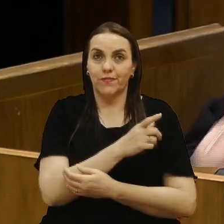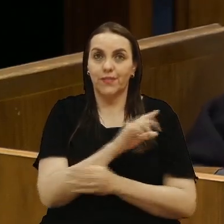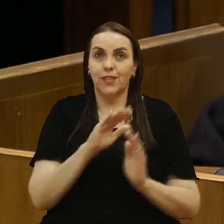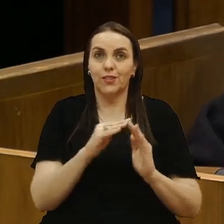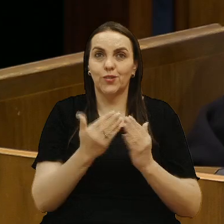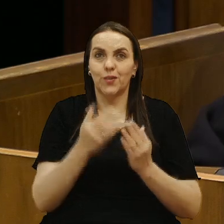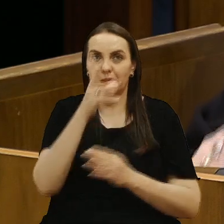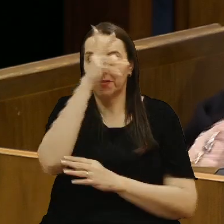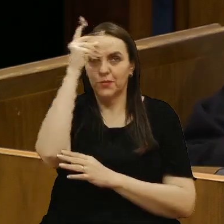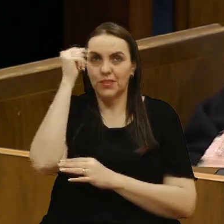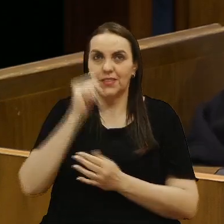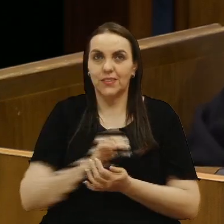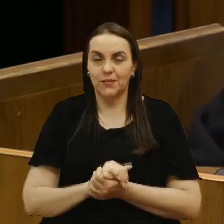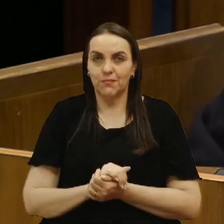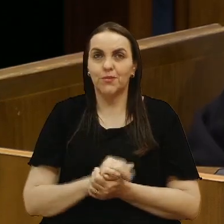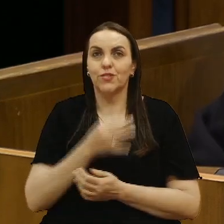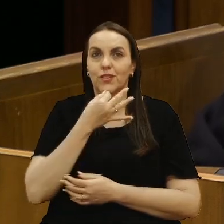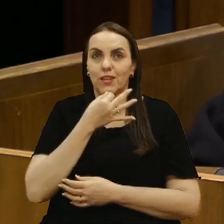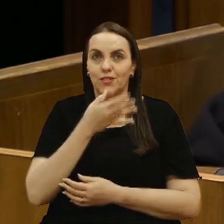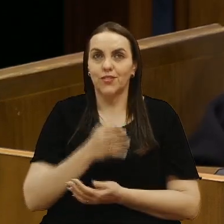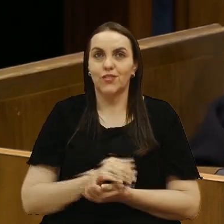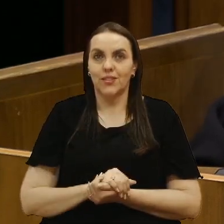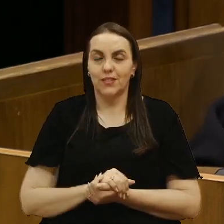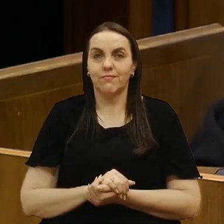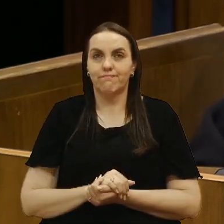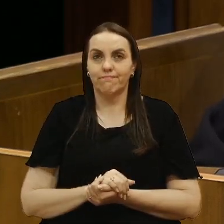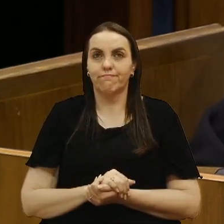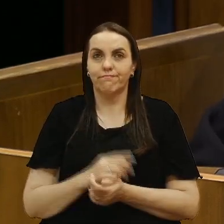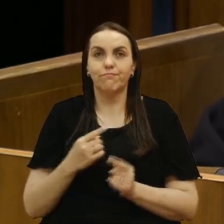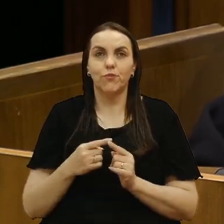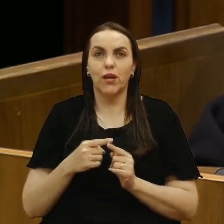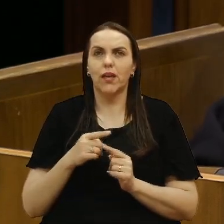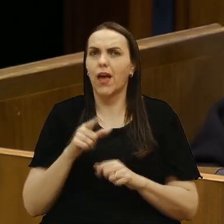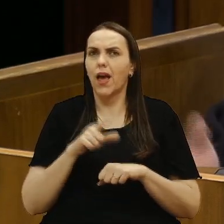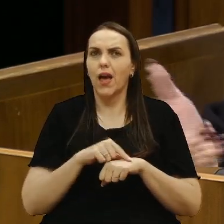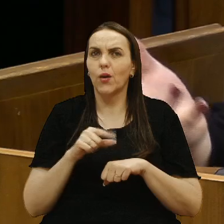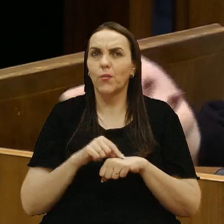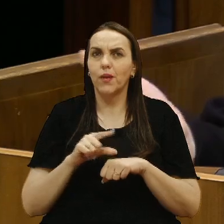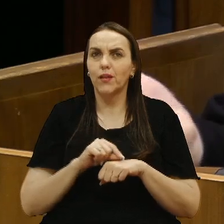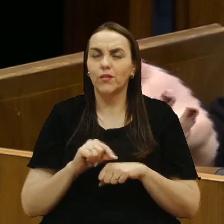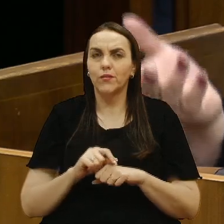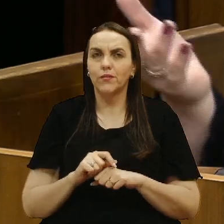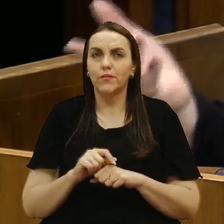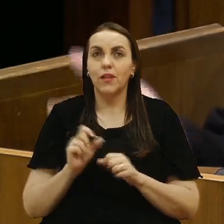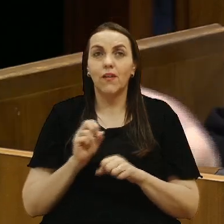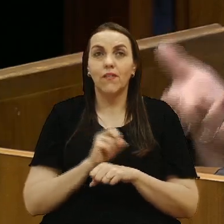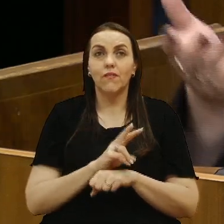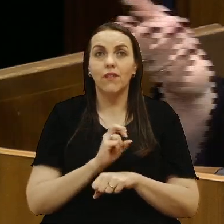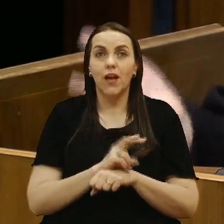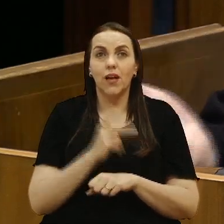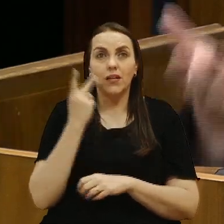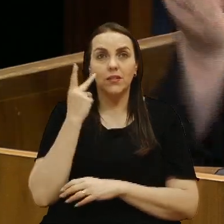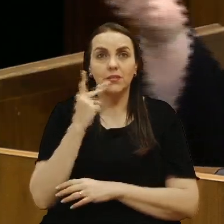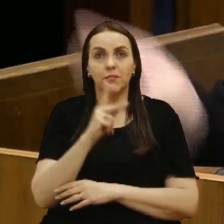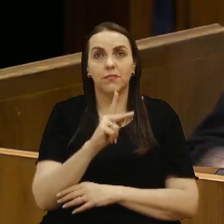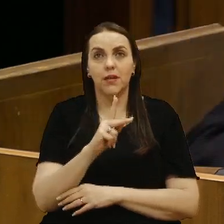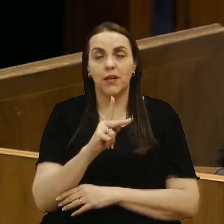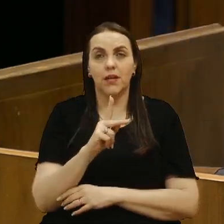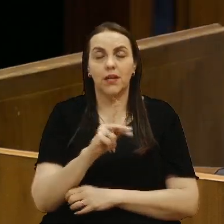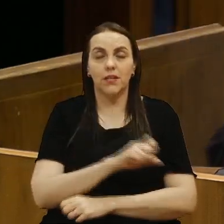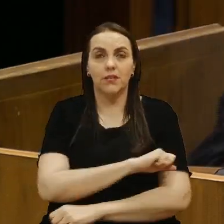escolas municipais de Caxias do Sul, sob o argumento de abrir vagas para os